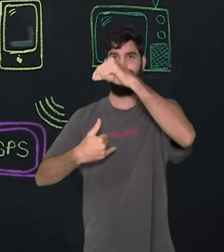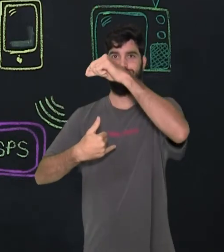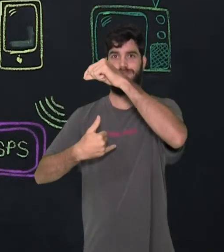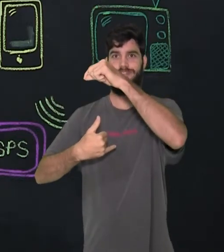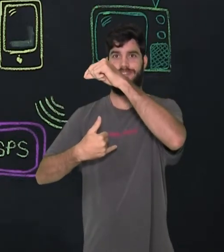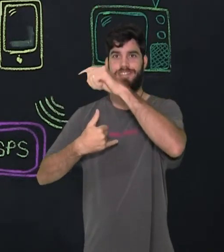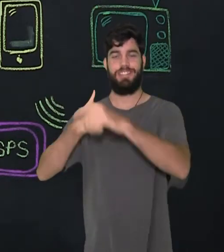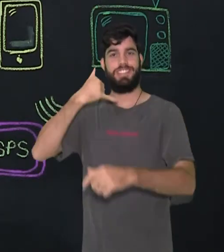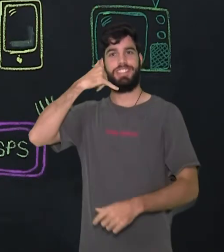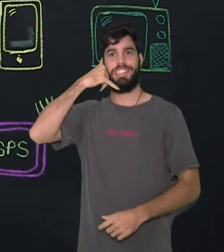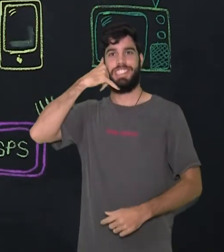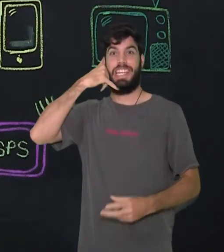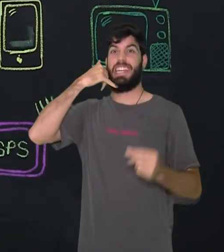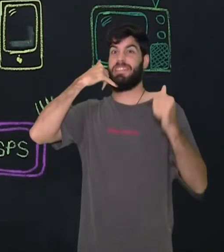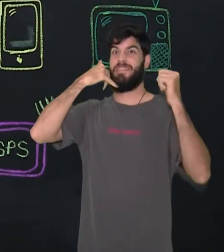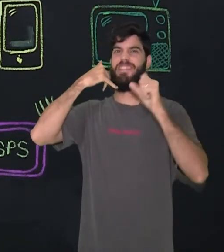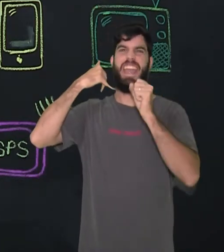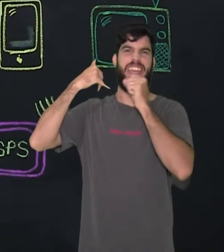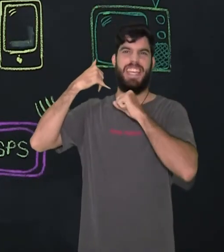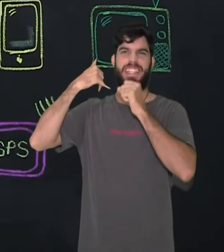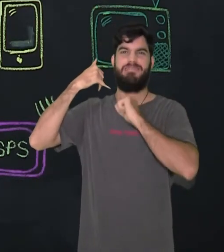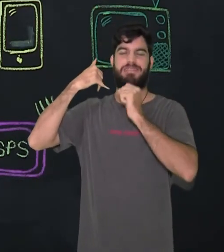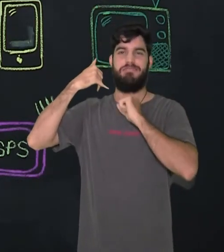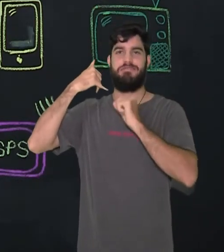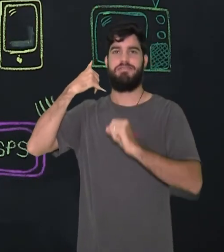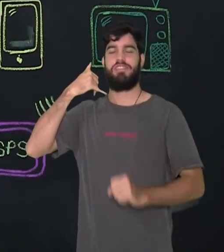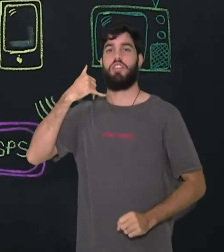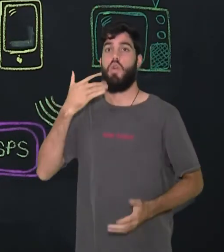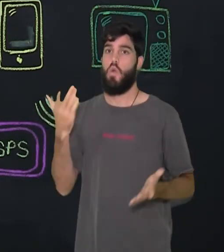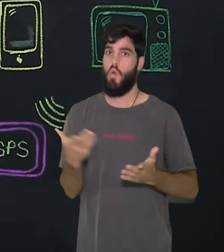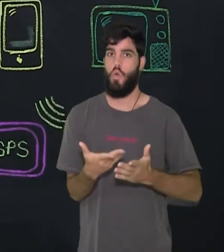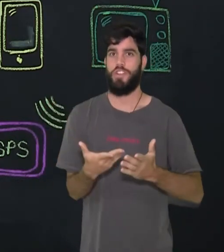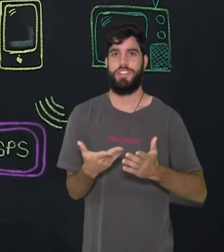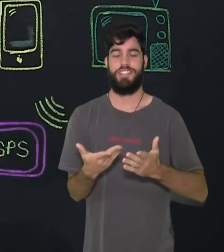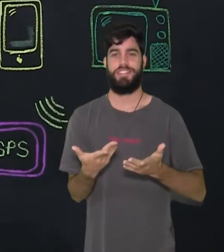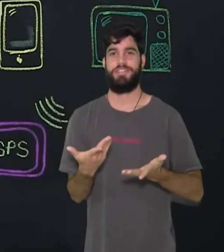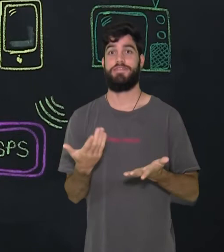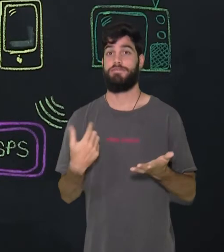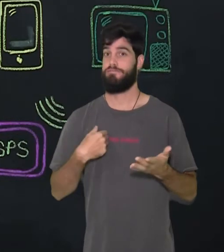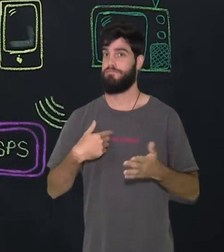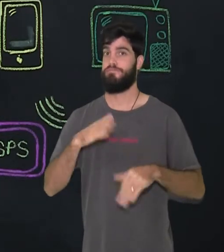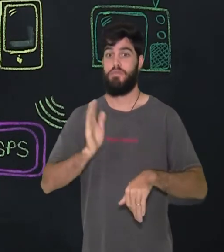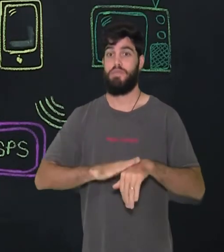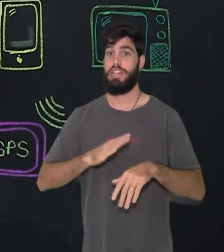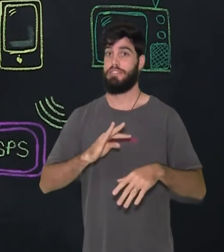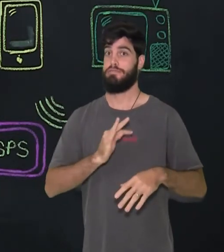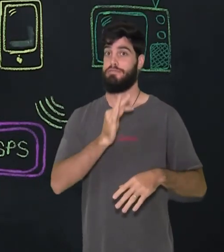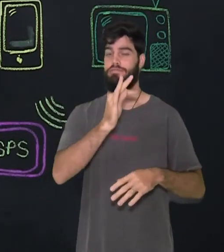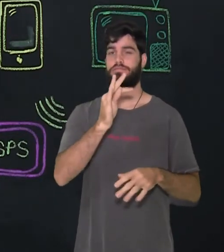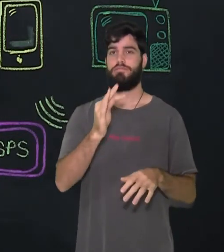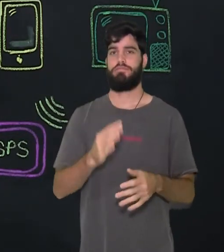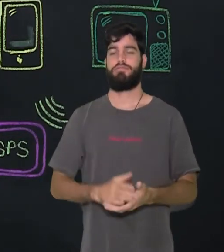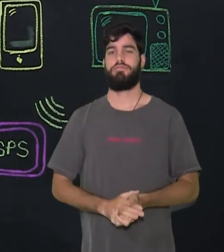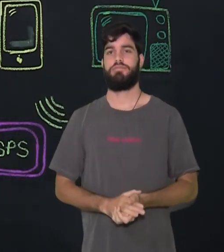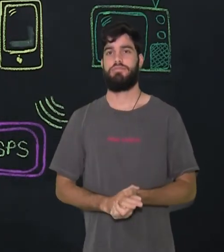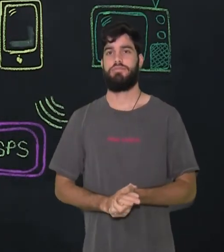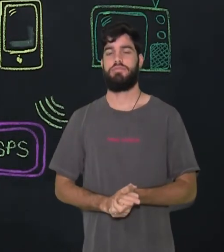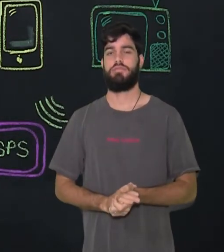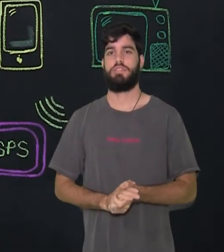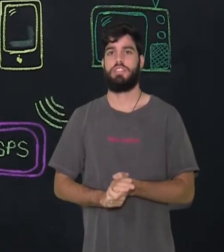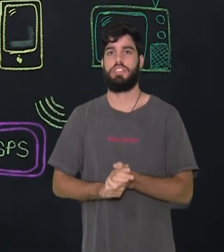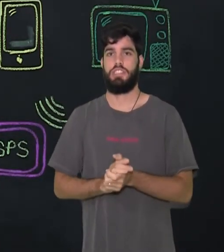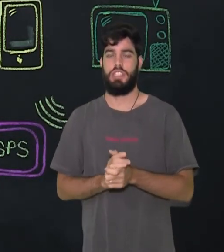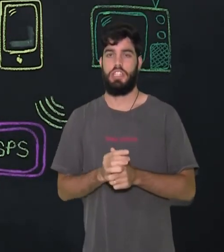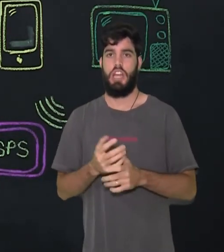uma nave espacial os primeiros celulares. E faziam praticamente nada comparado com o que faz hoje, né? Então eles tinham, hoje os celulares têm, mas ele tá lá dentro, você